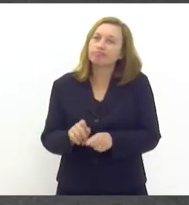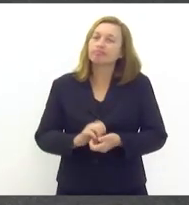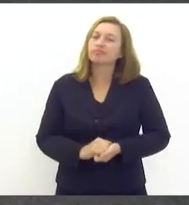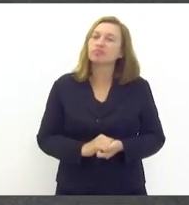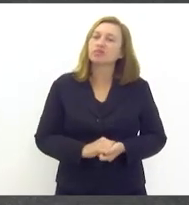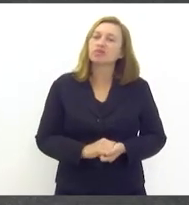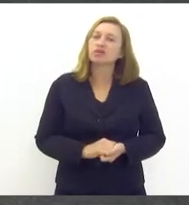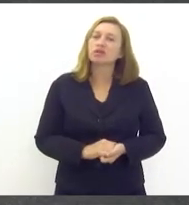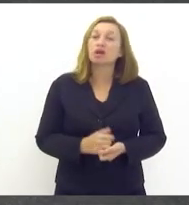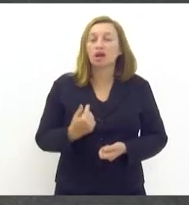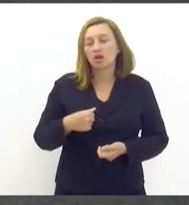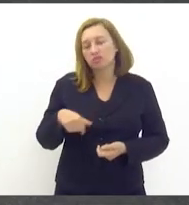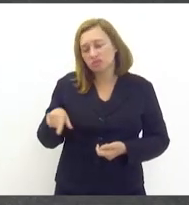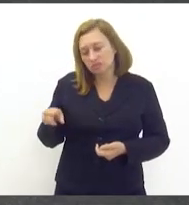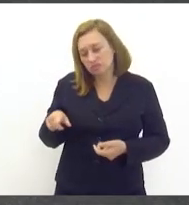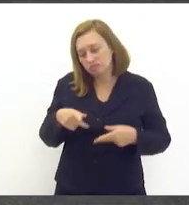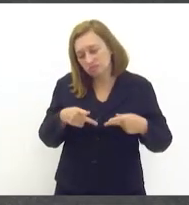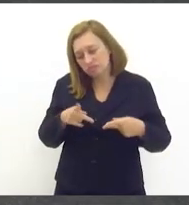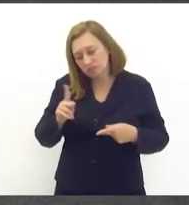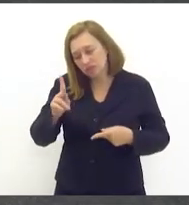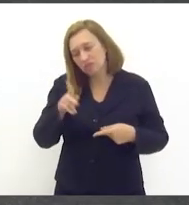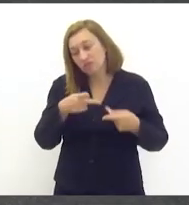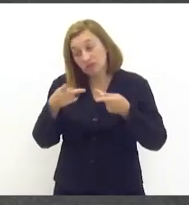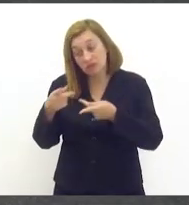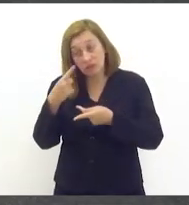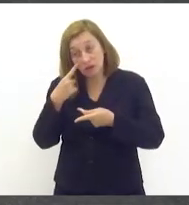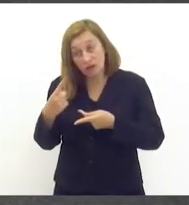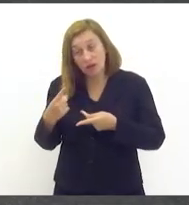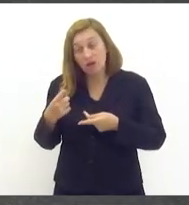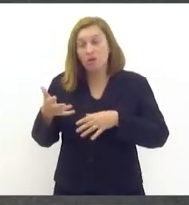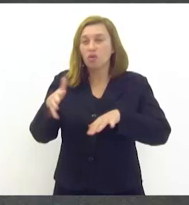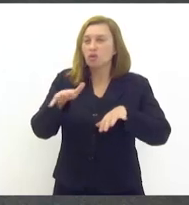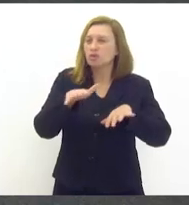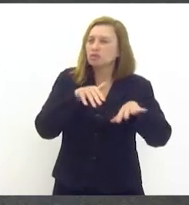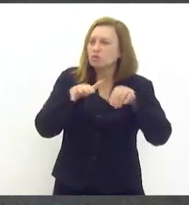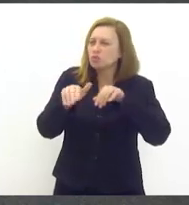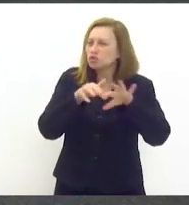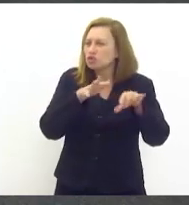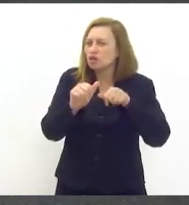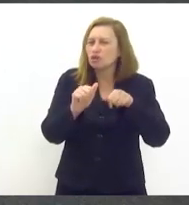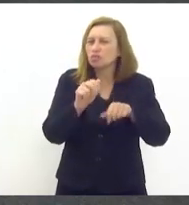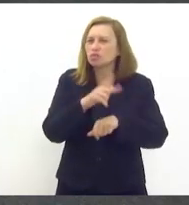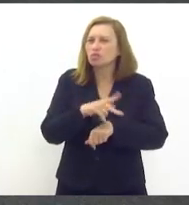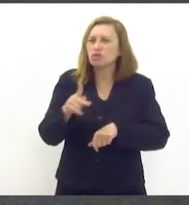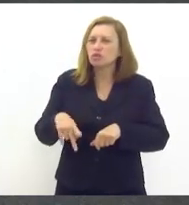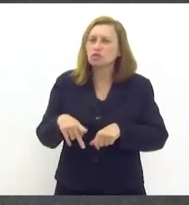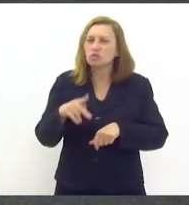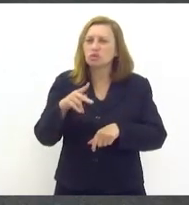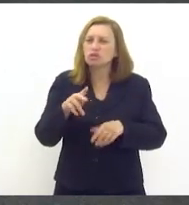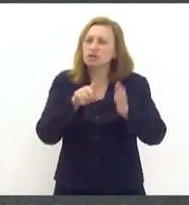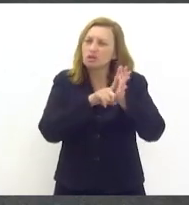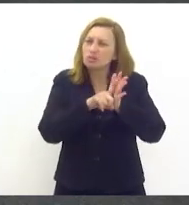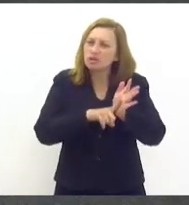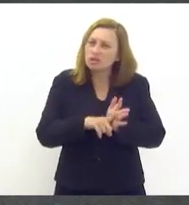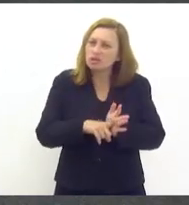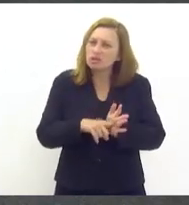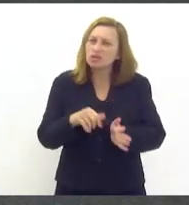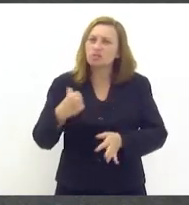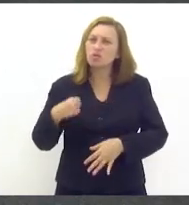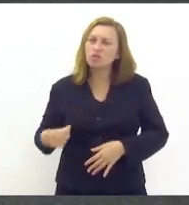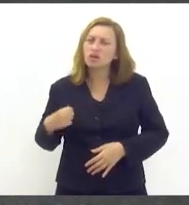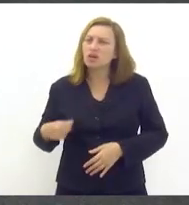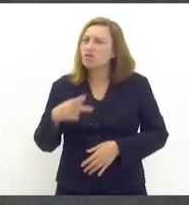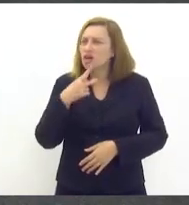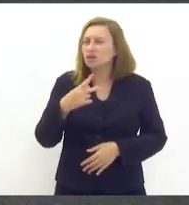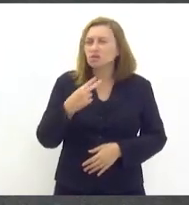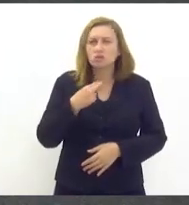eu sempre quando vou lá eu chamo atenção dos professores pesquisadores e bolsistas dizendo que eles